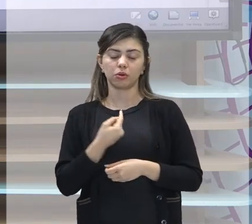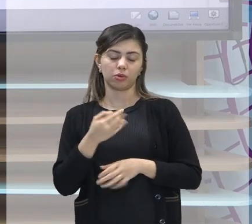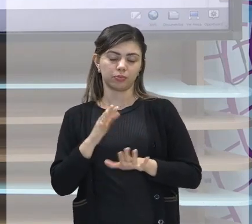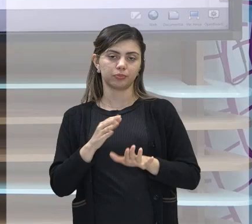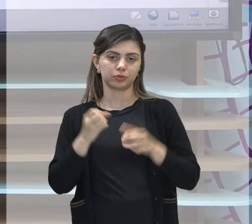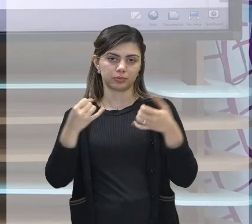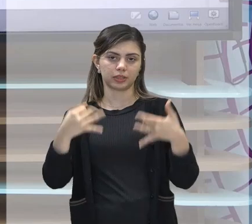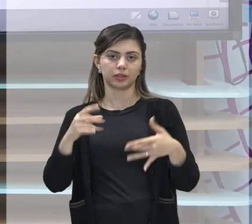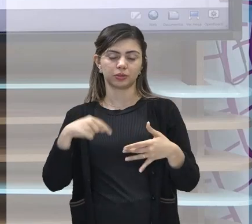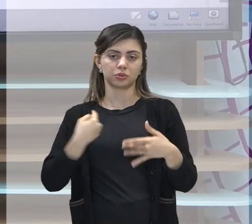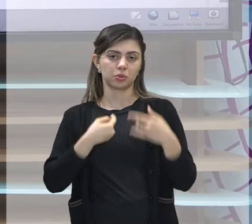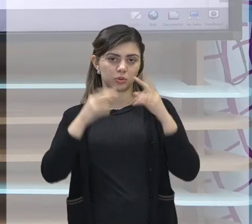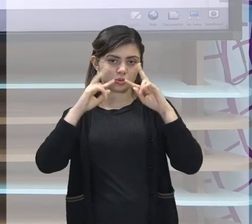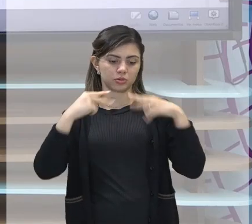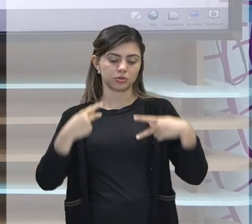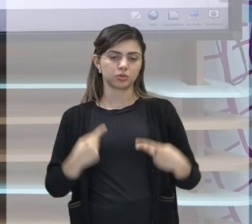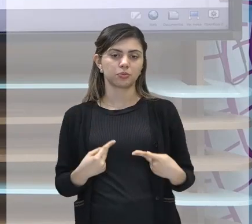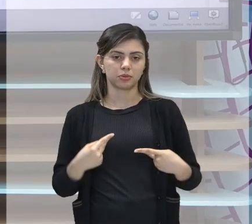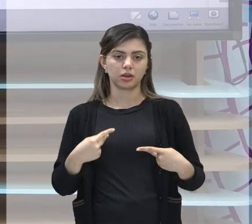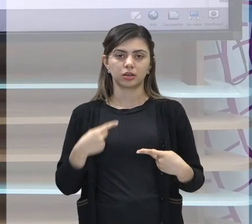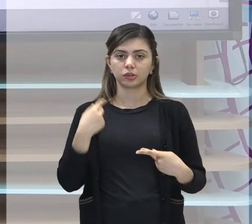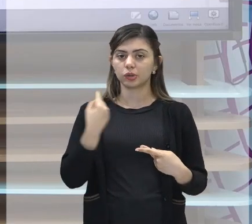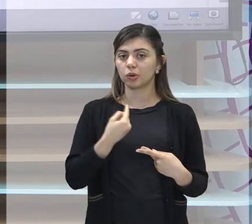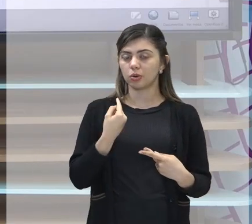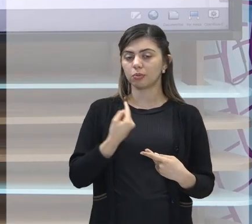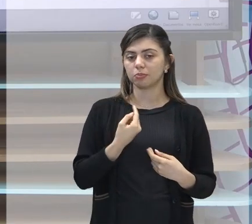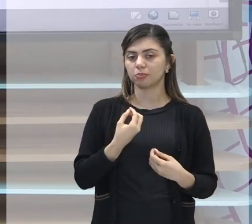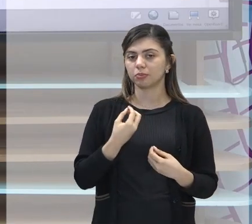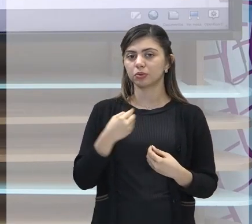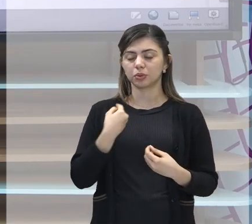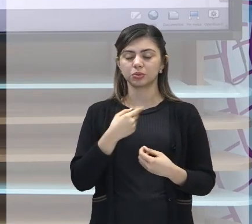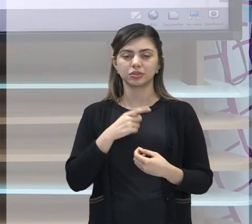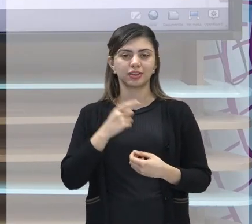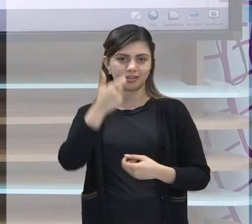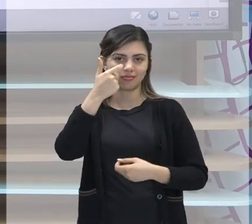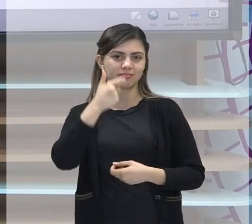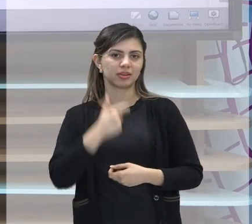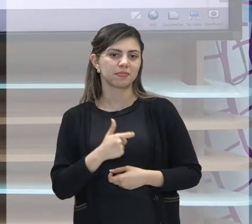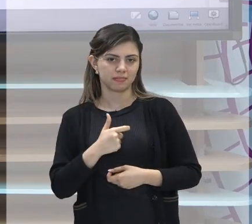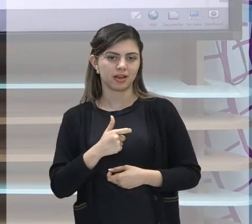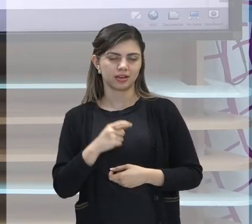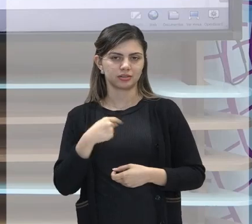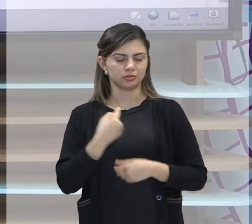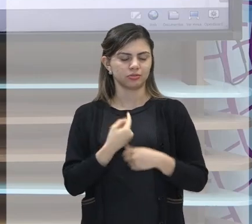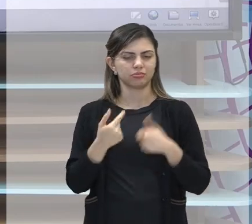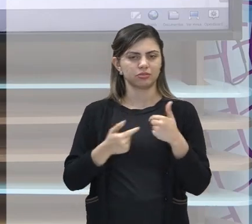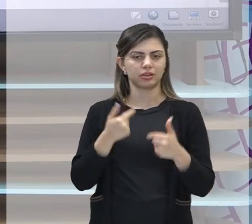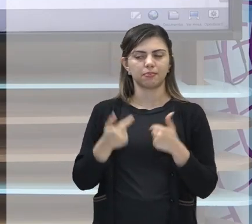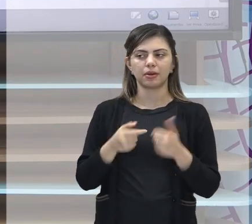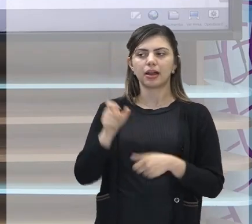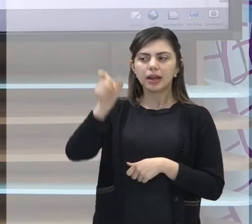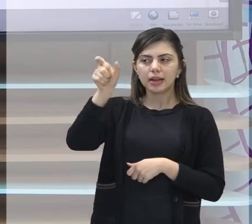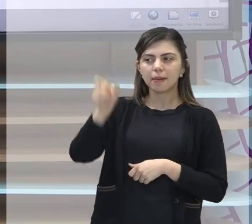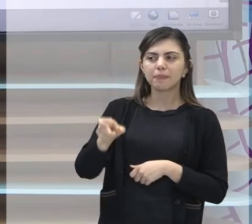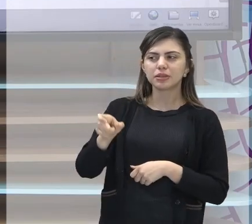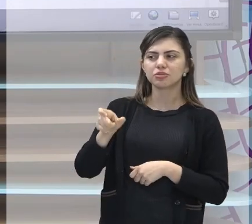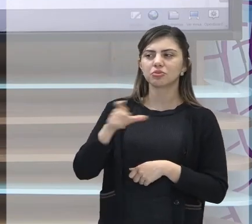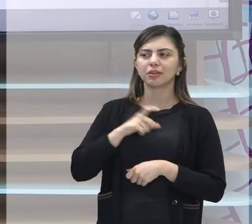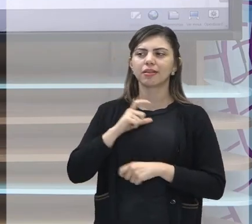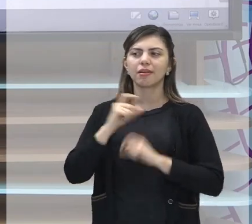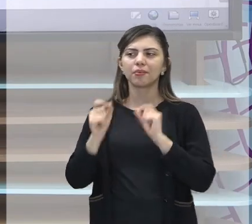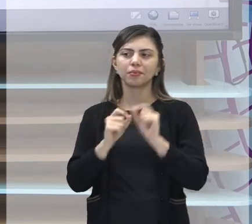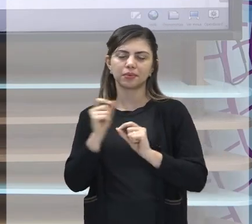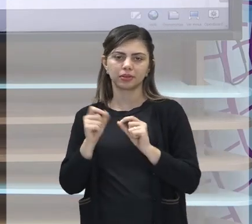humanos, trabalhamos muito com a imagem. A imagem que o outro passa para você. Então,